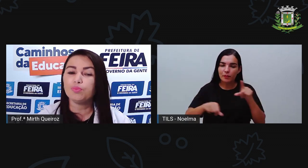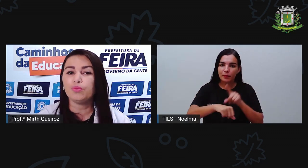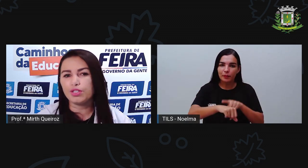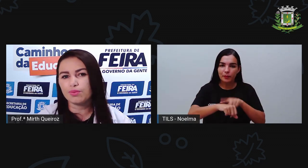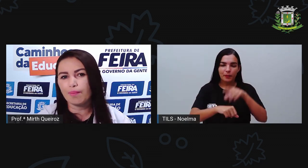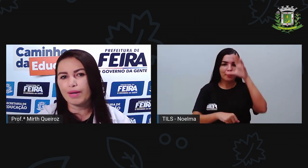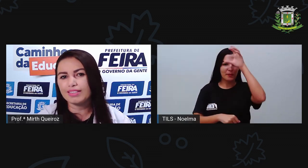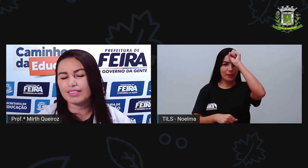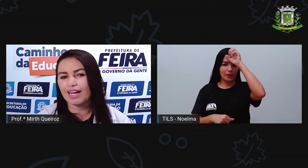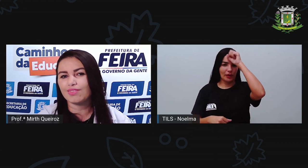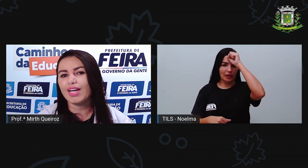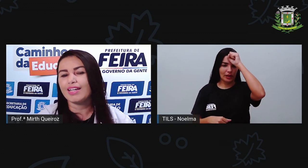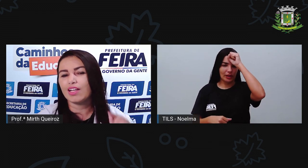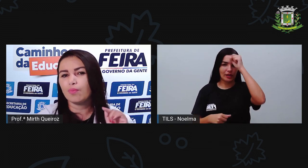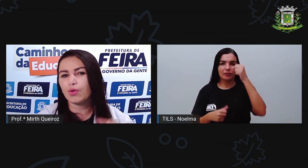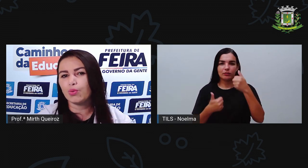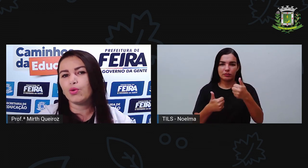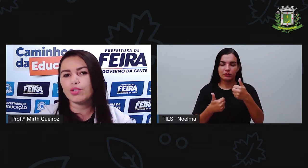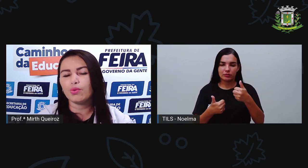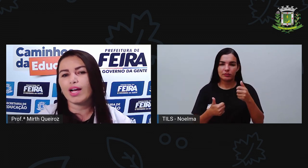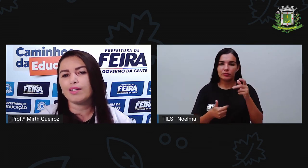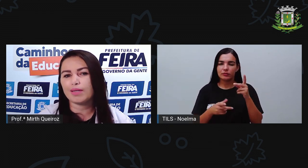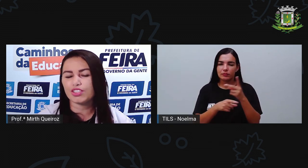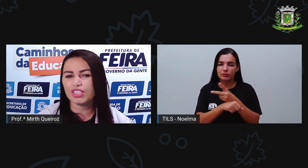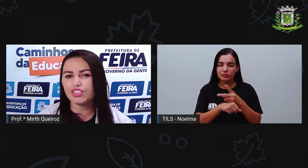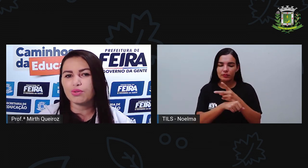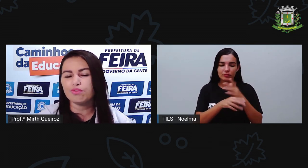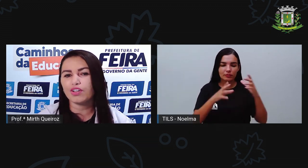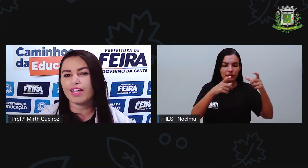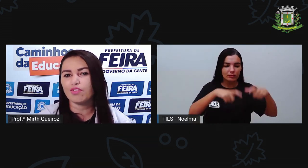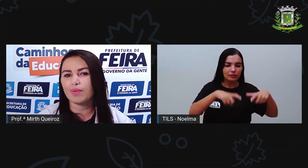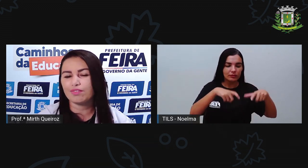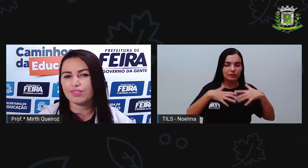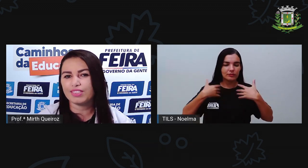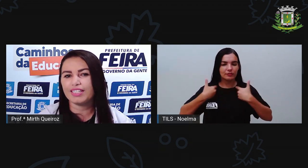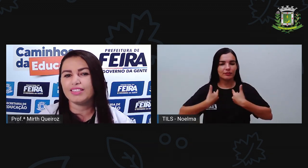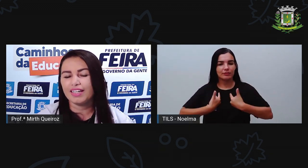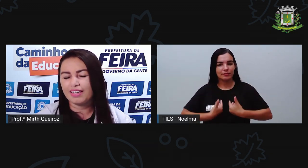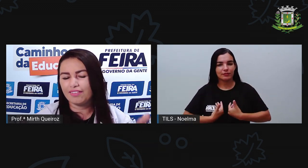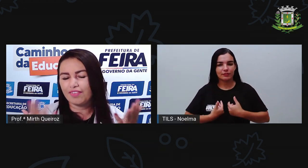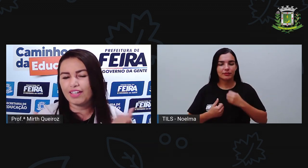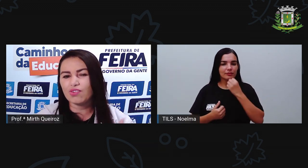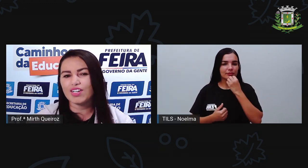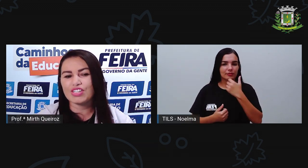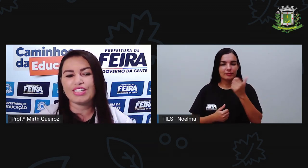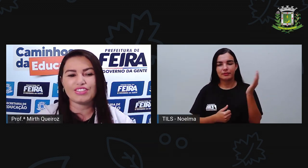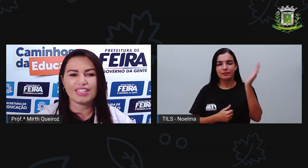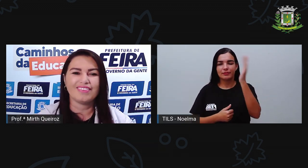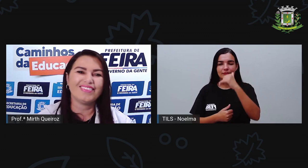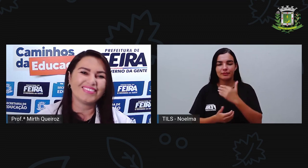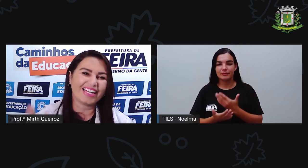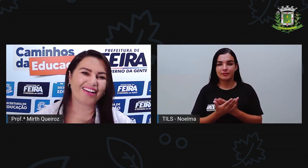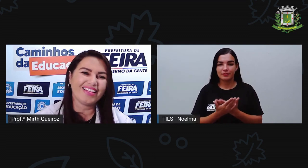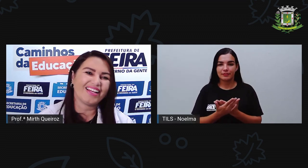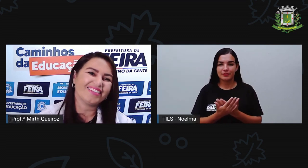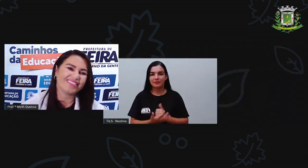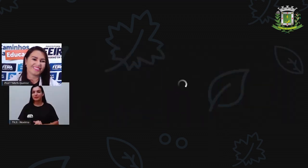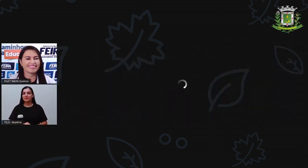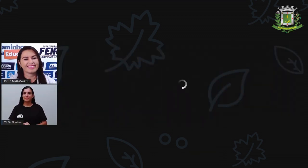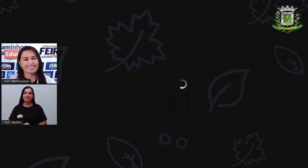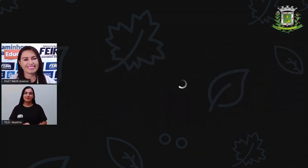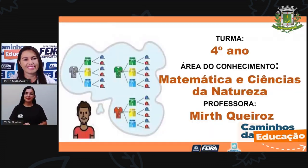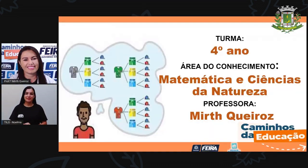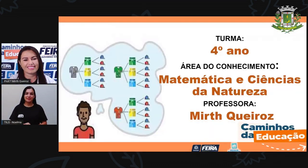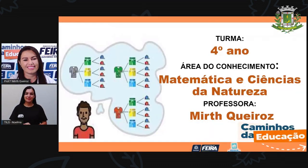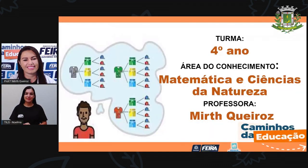momento de muito aprendizado. Então, procurem um lugar aí bastante confortável para vocês e venham com a gente. Vamos à aula?